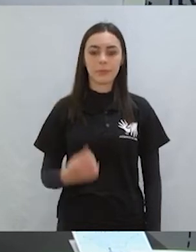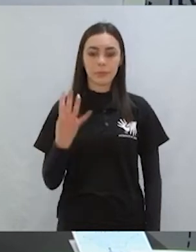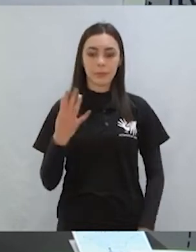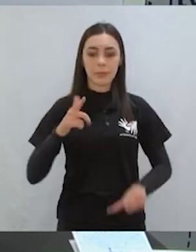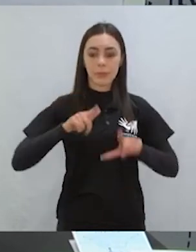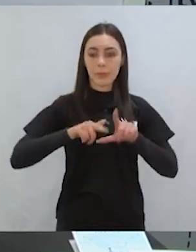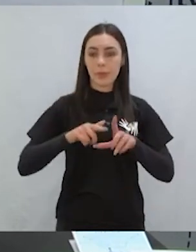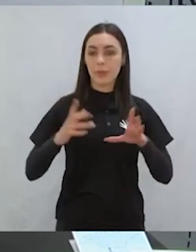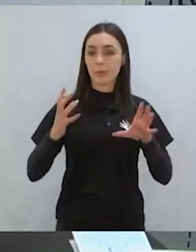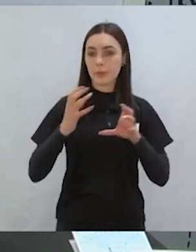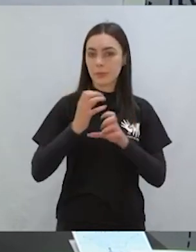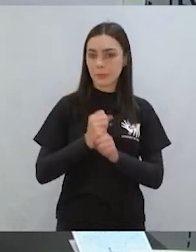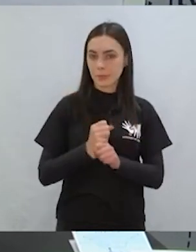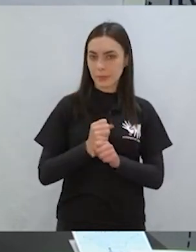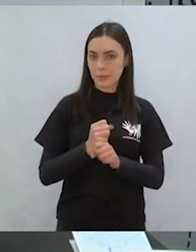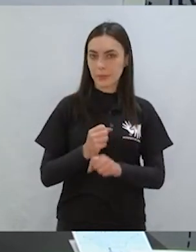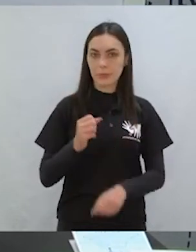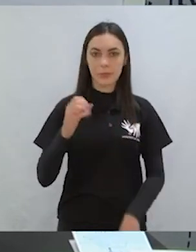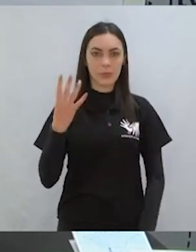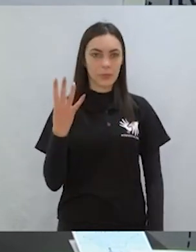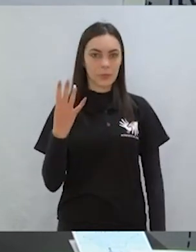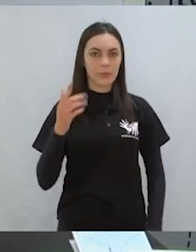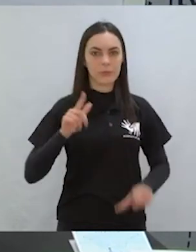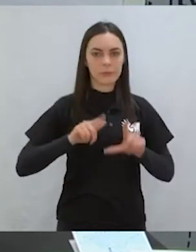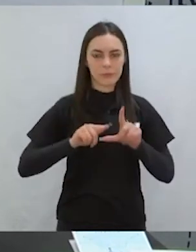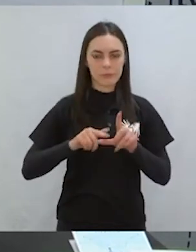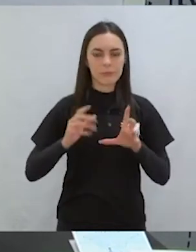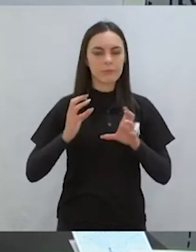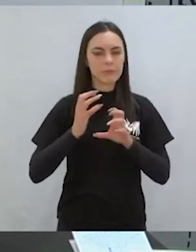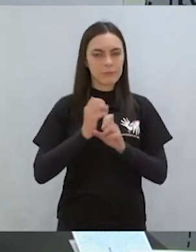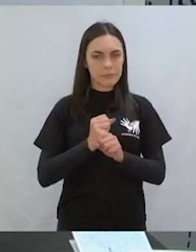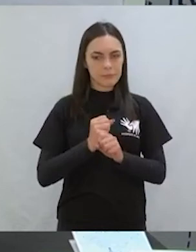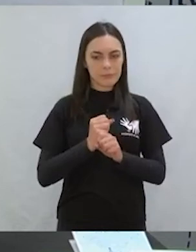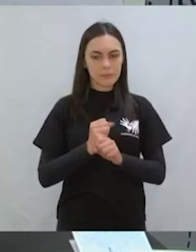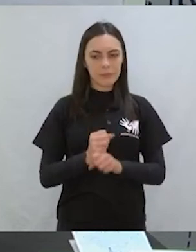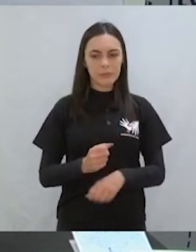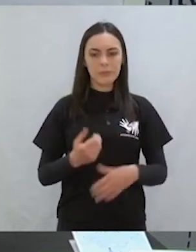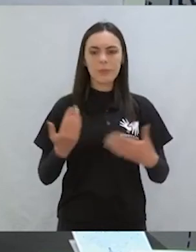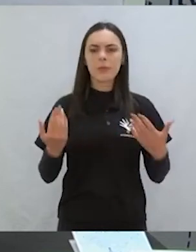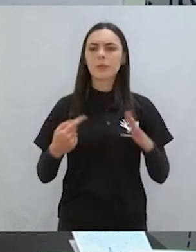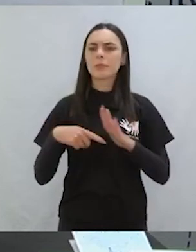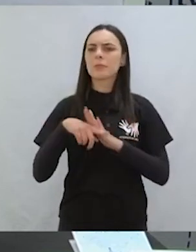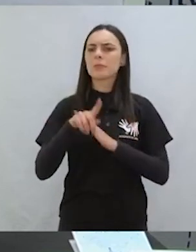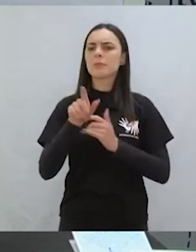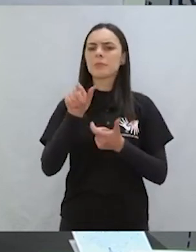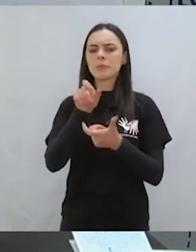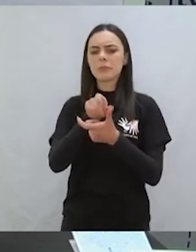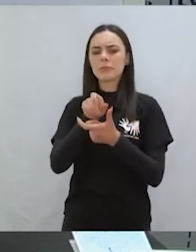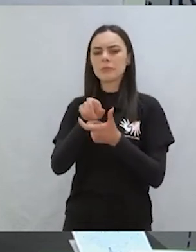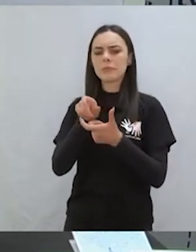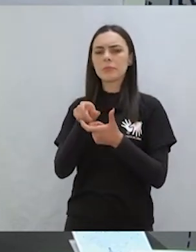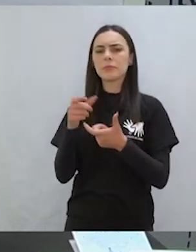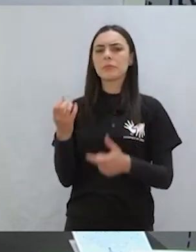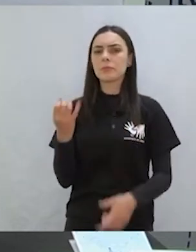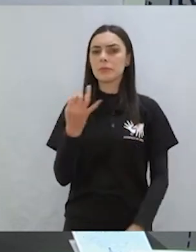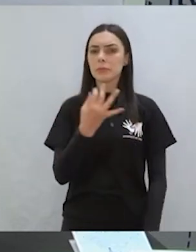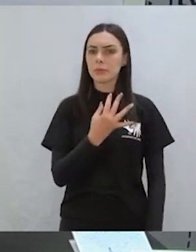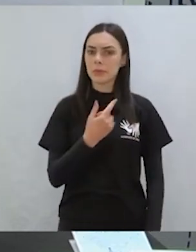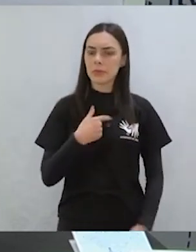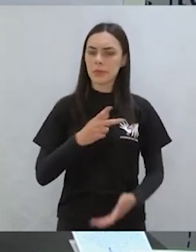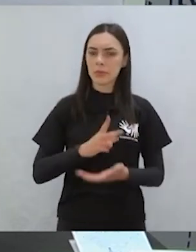quatro letras. A palavra fada possui quatro letras. E a palavra fada possui quantas